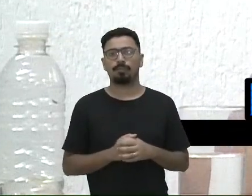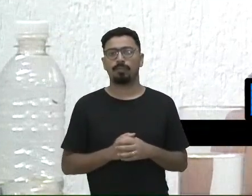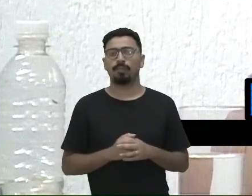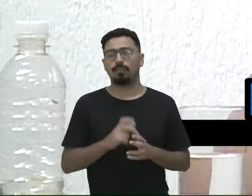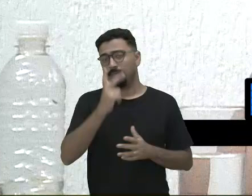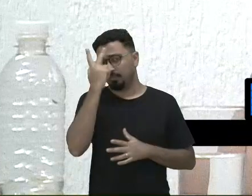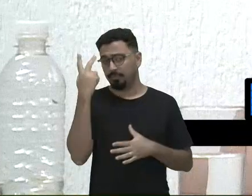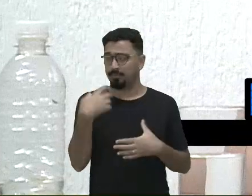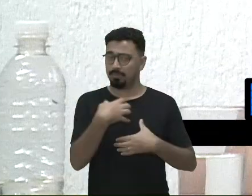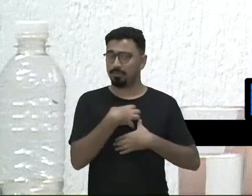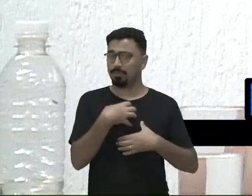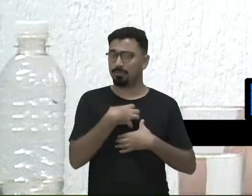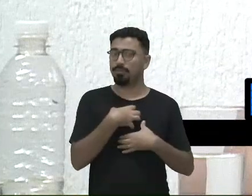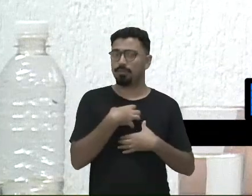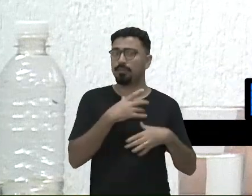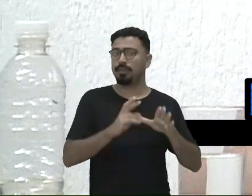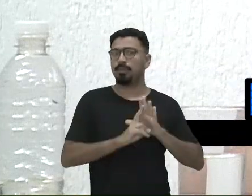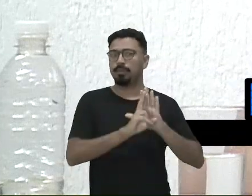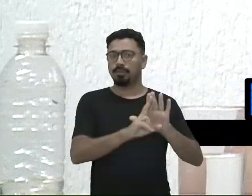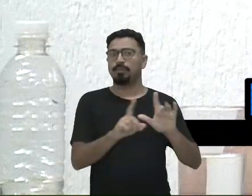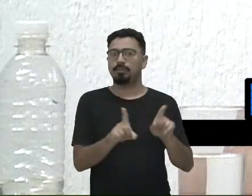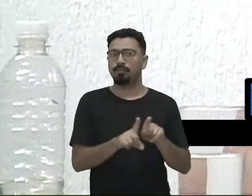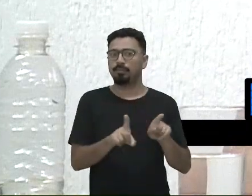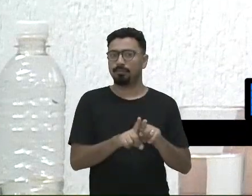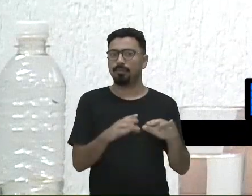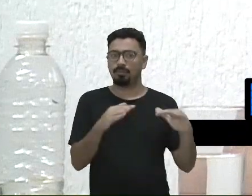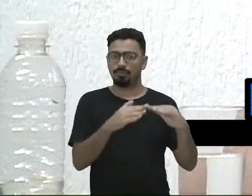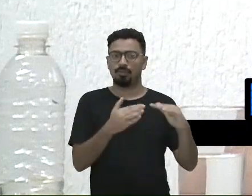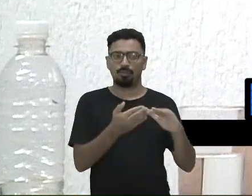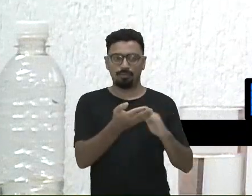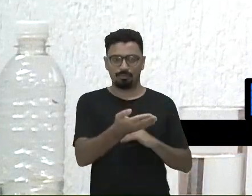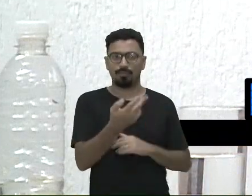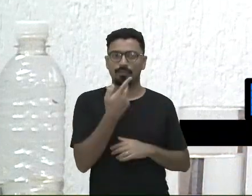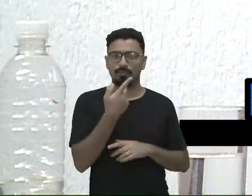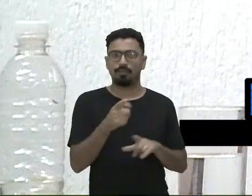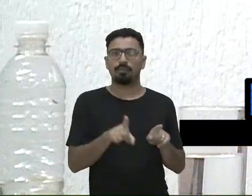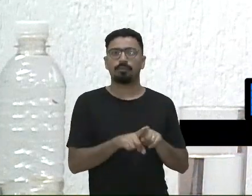sentir, inclusive, representadas. Concordo com você em muitas coisas.